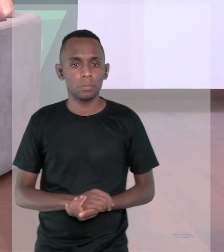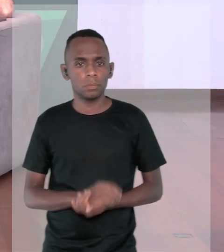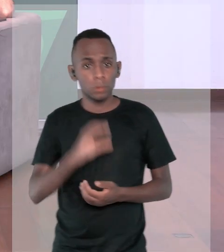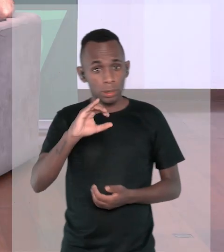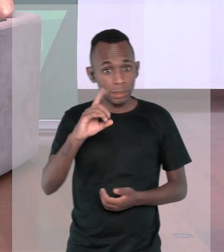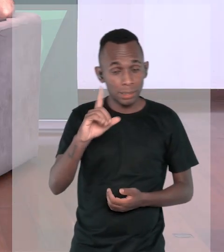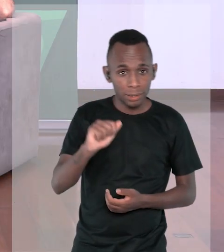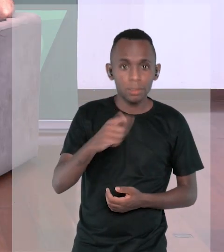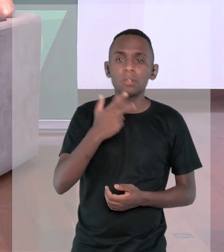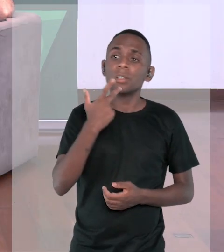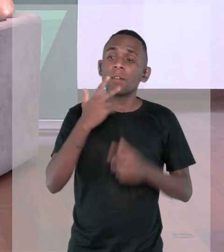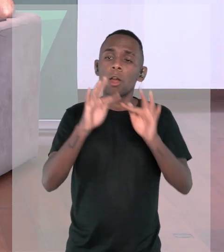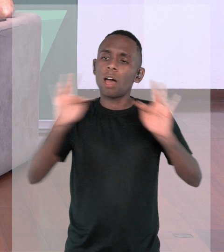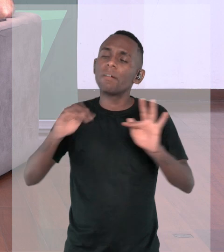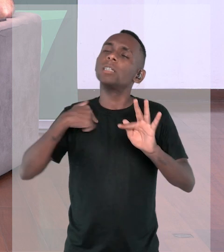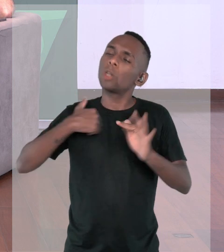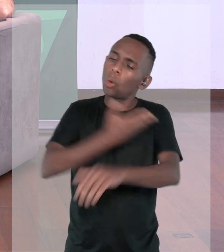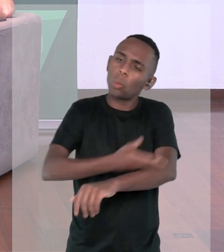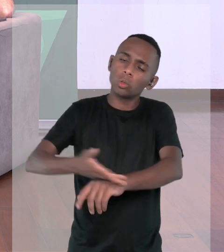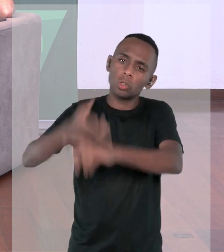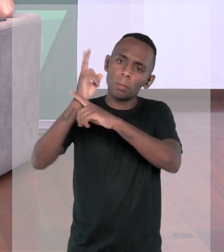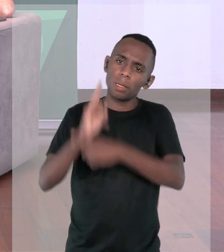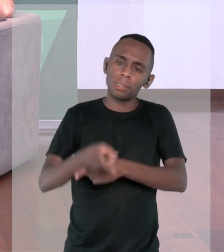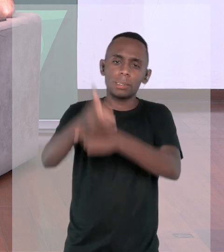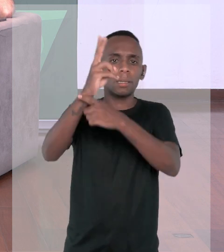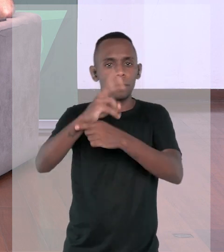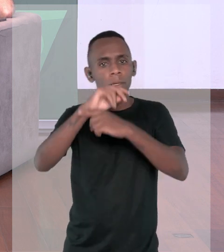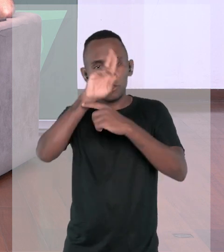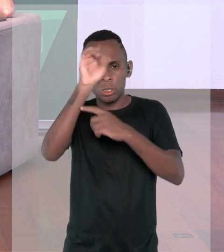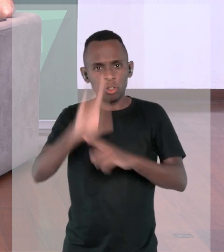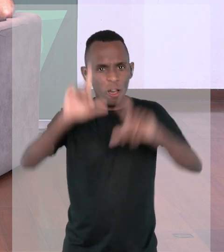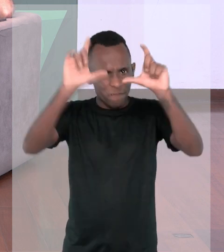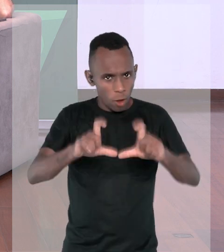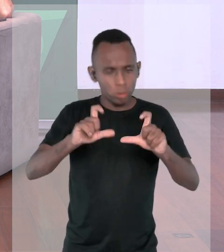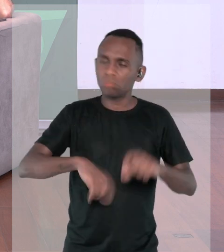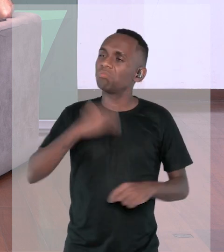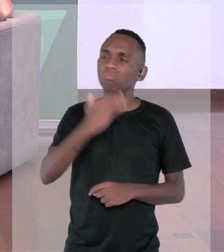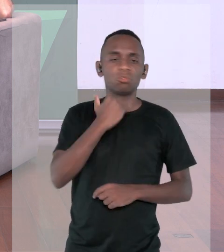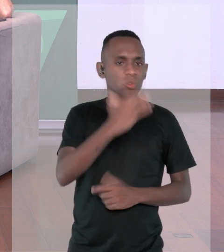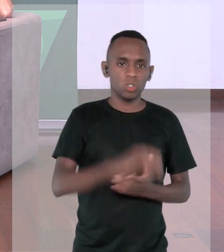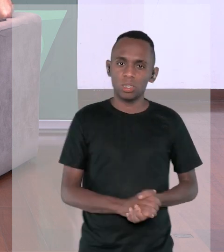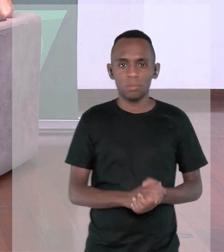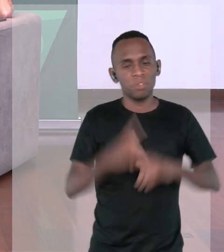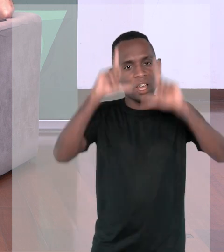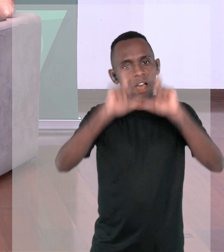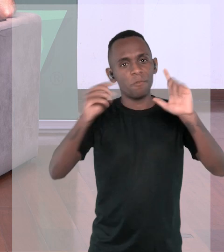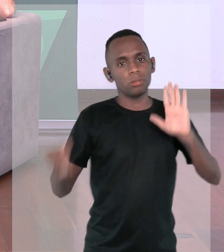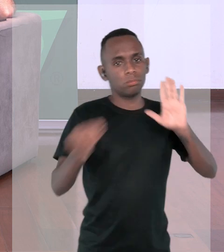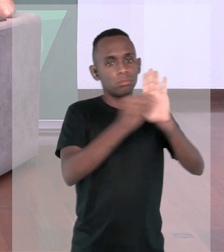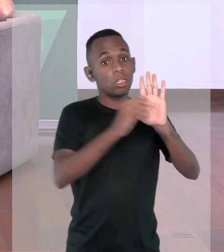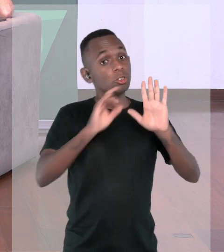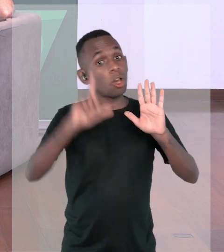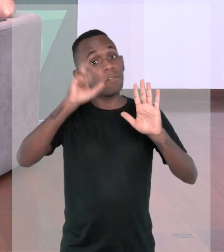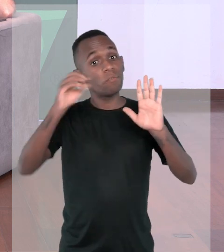Cida, você falou a frase que eu costumo dizer sempre: employer branding não é uma foto no LinkedIn. Uma foto no LinkedIn é